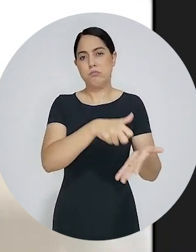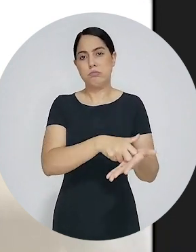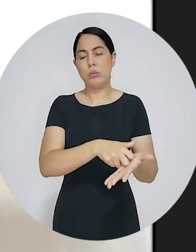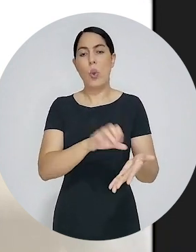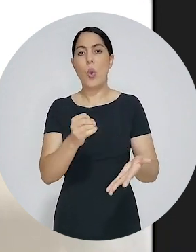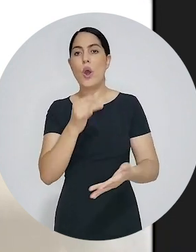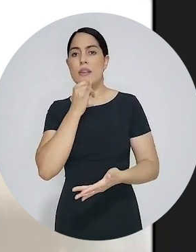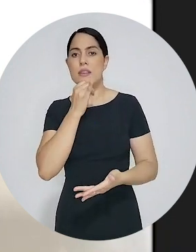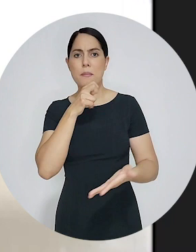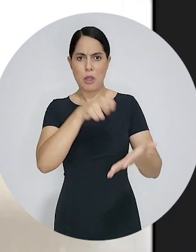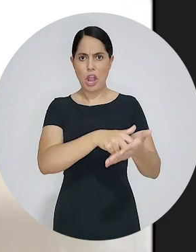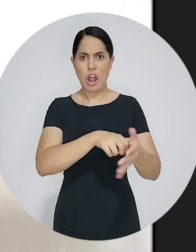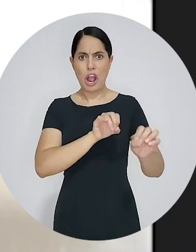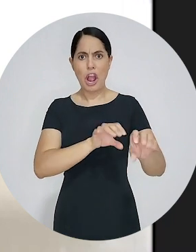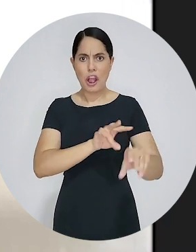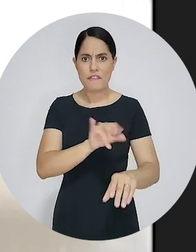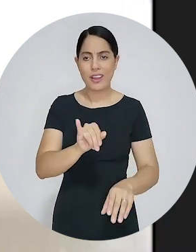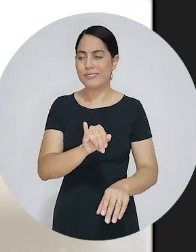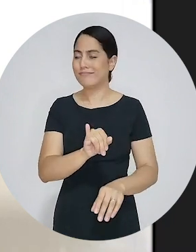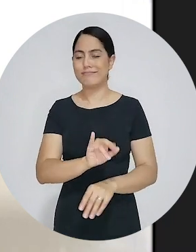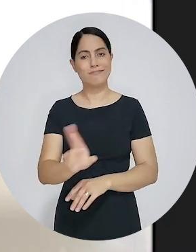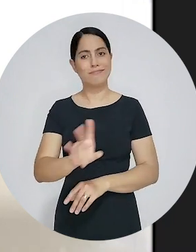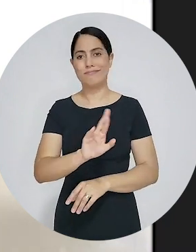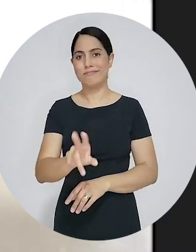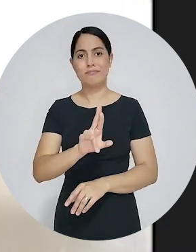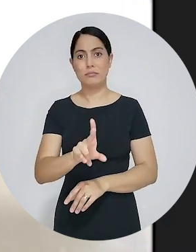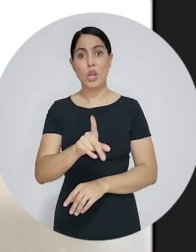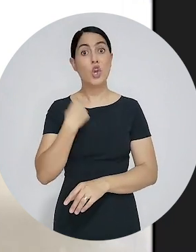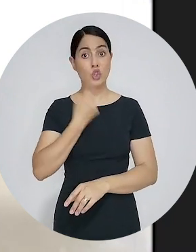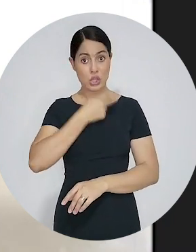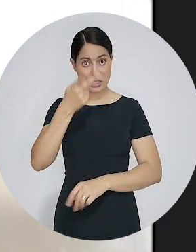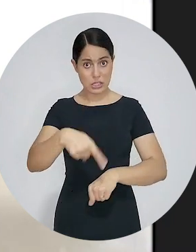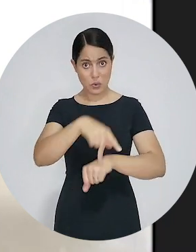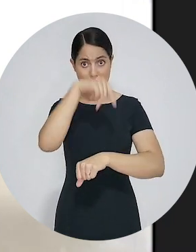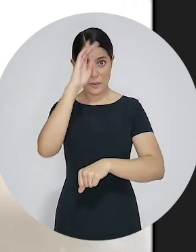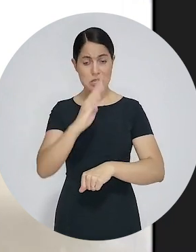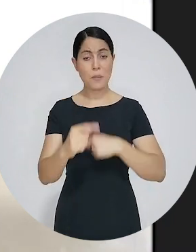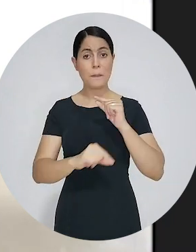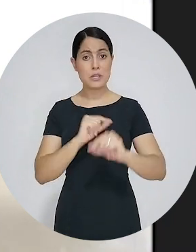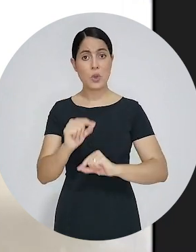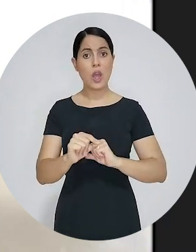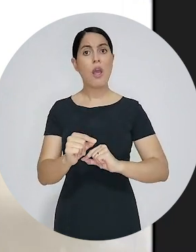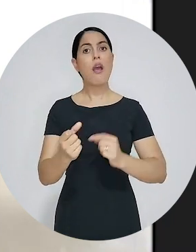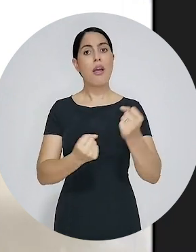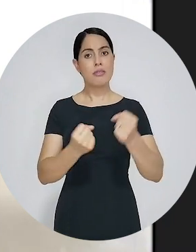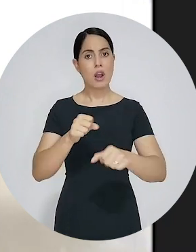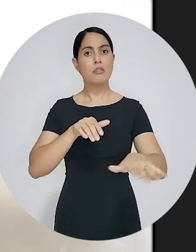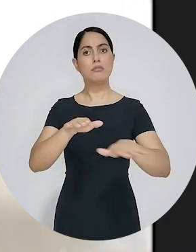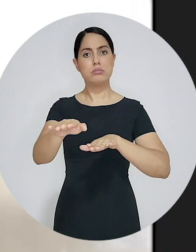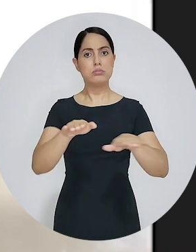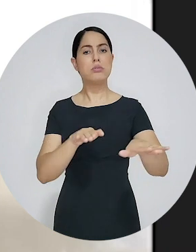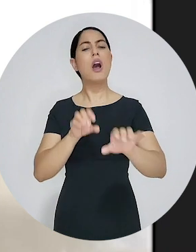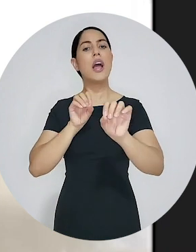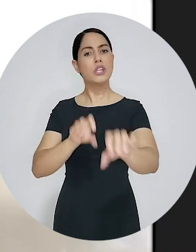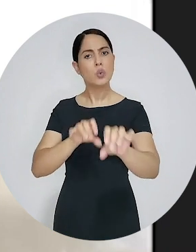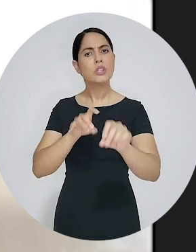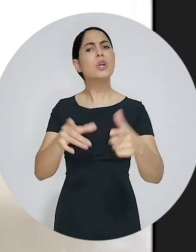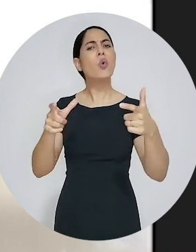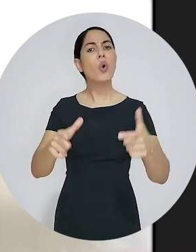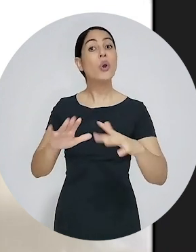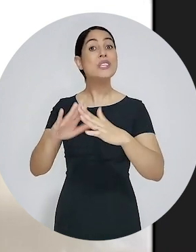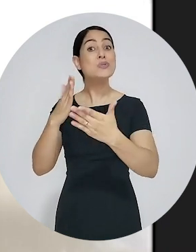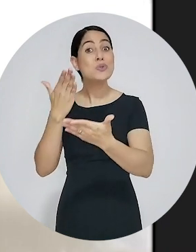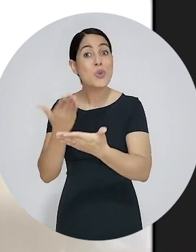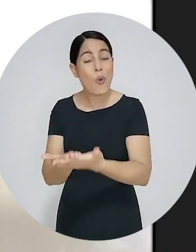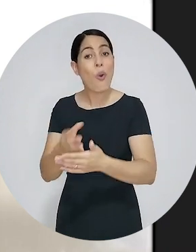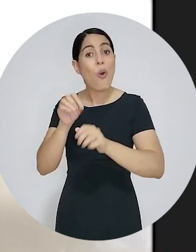apenar, também não há como se educar apenando. Quer dizer, o Brasil precisa realmente de educação no trânsito, de educação, de uma formação